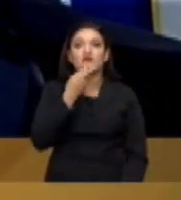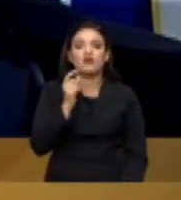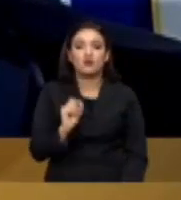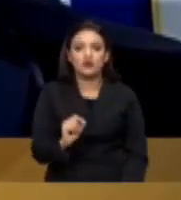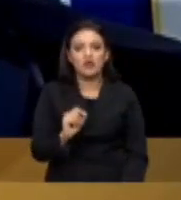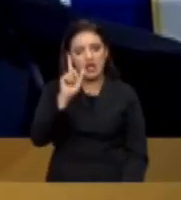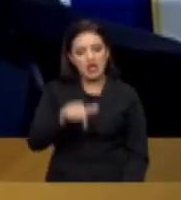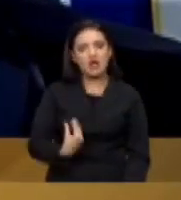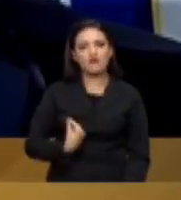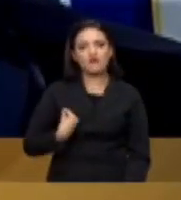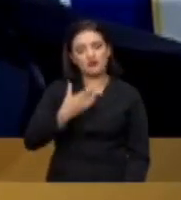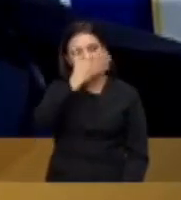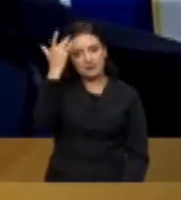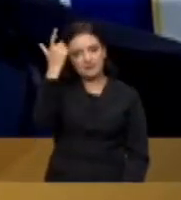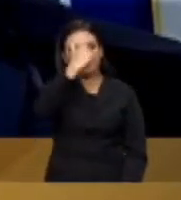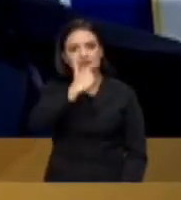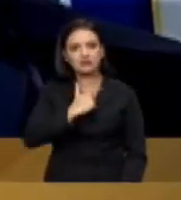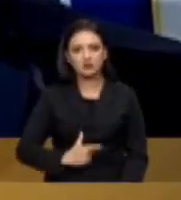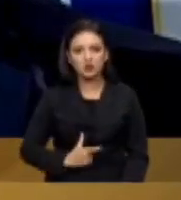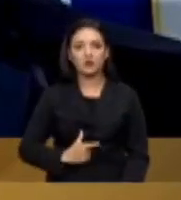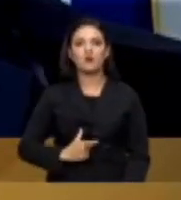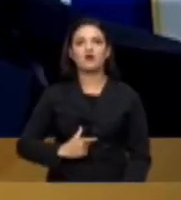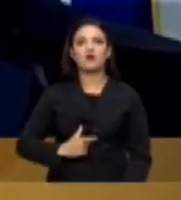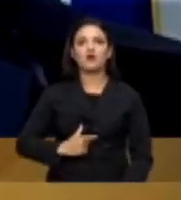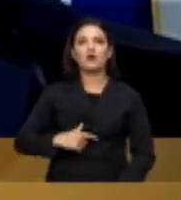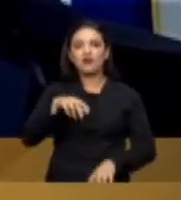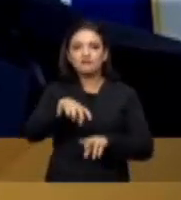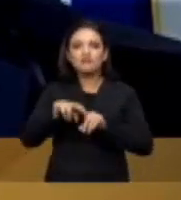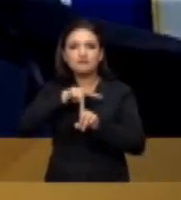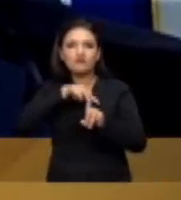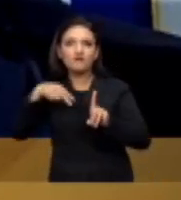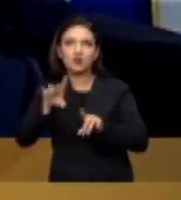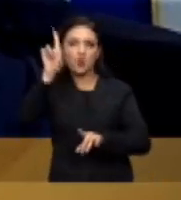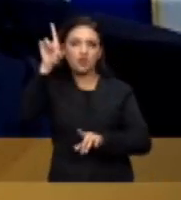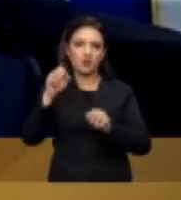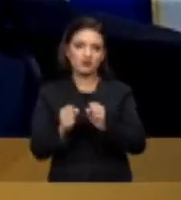ser humano como criatura sob a perspectiva do Criador.